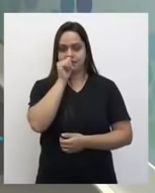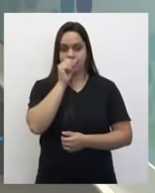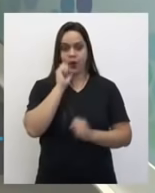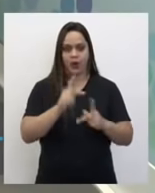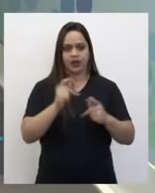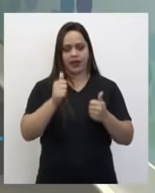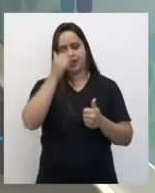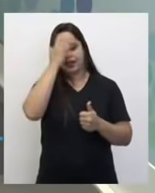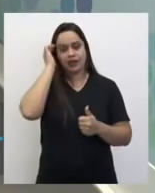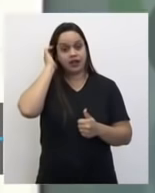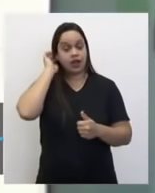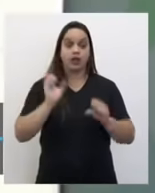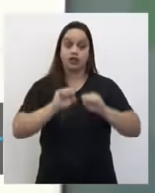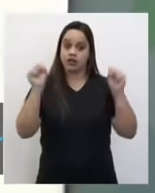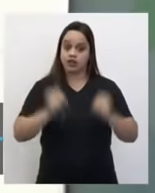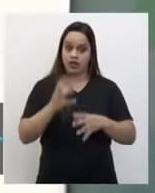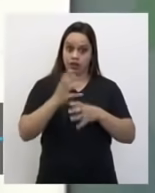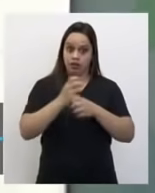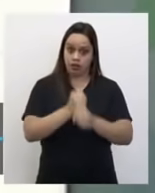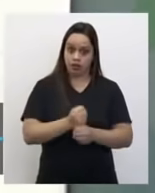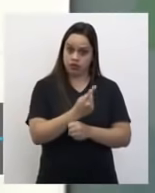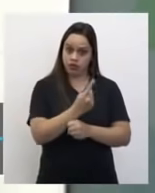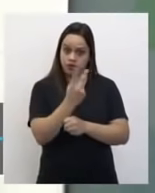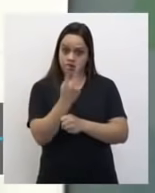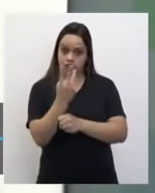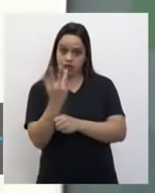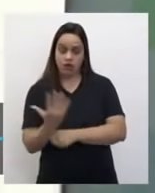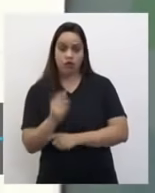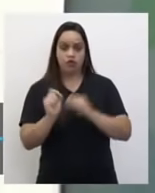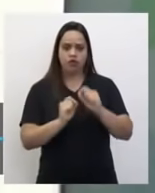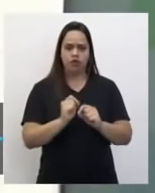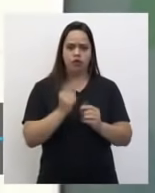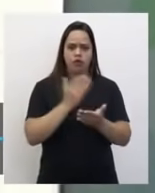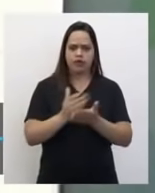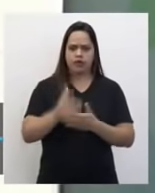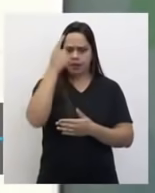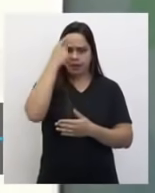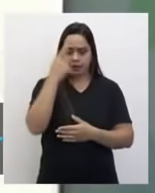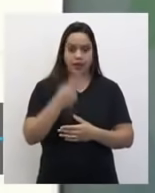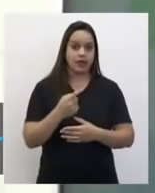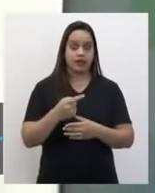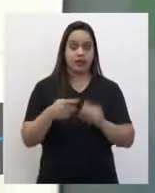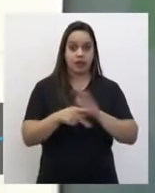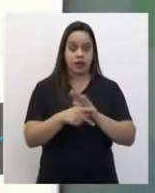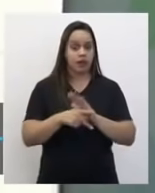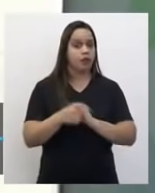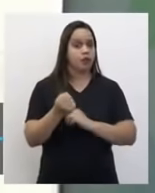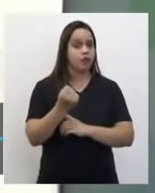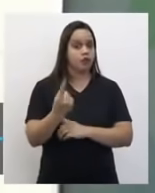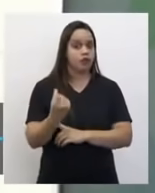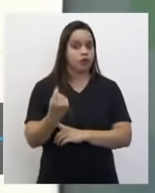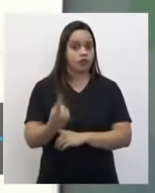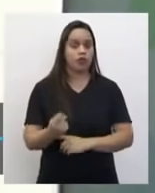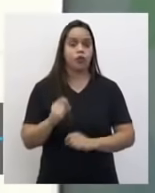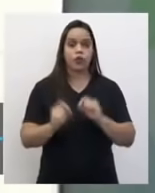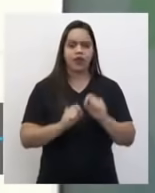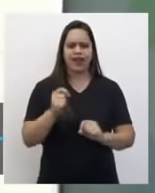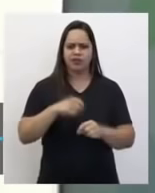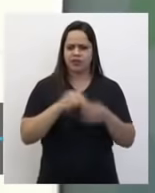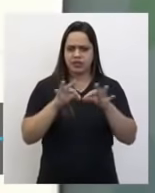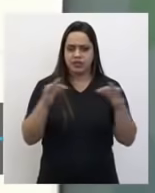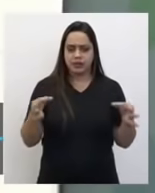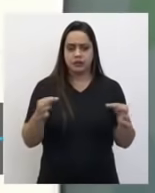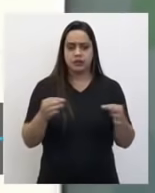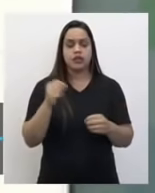lá. Esses sistemas de contagem, né? Vamos, a gente vai começar a pensar no binário lá bem do simples. E entendam, o sistema